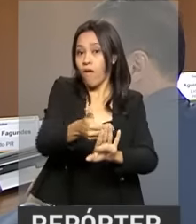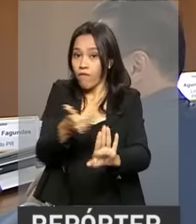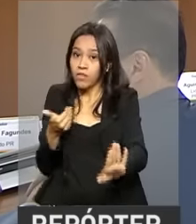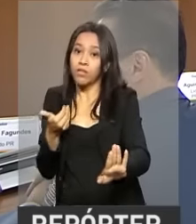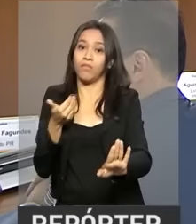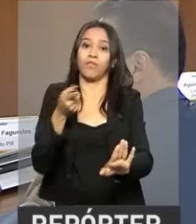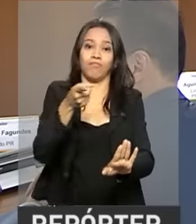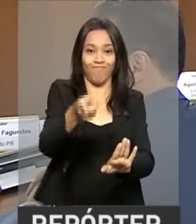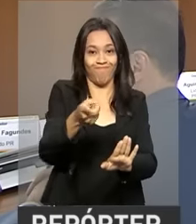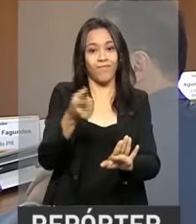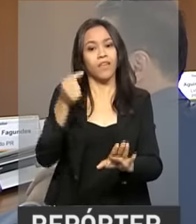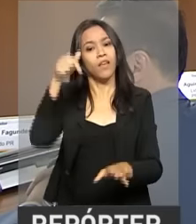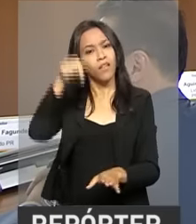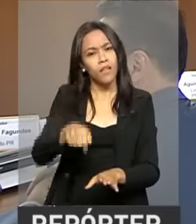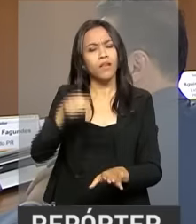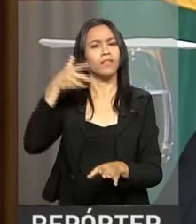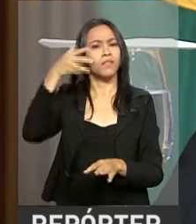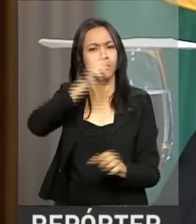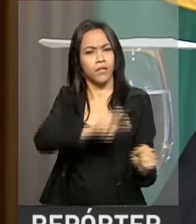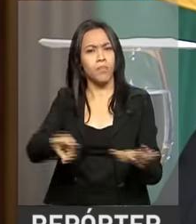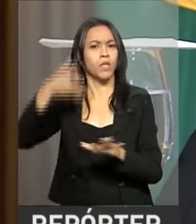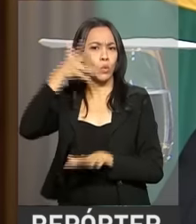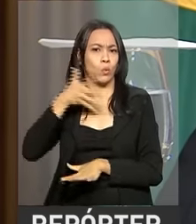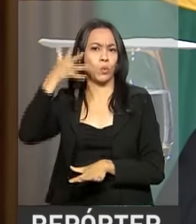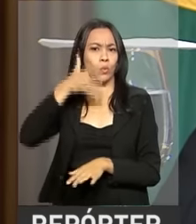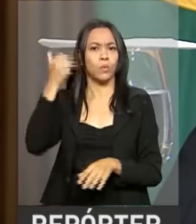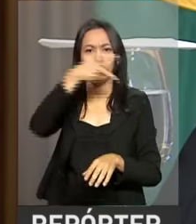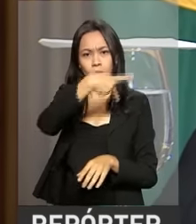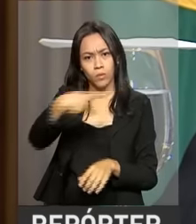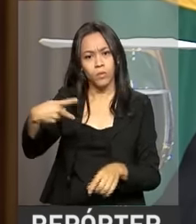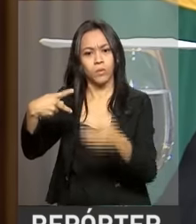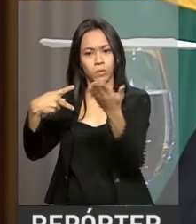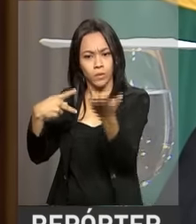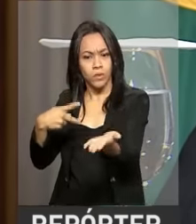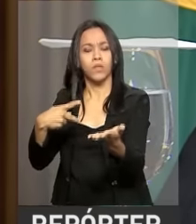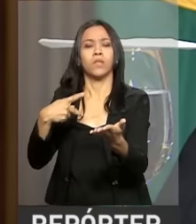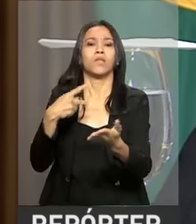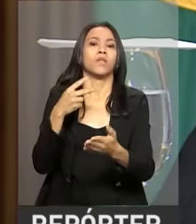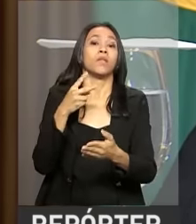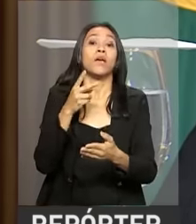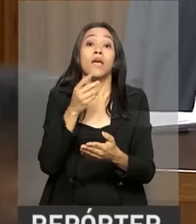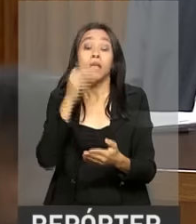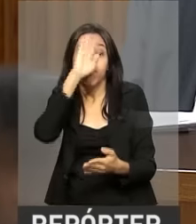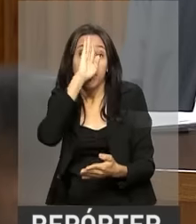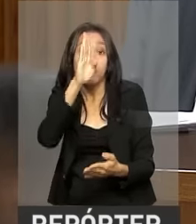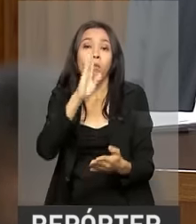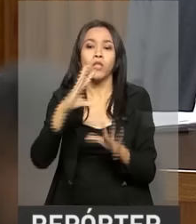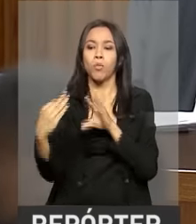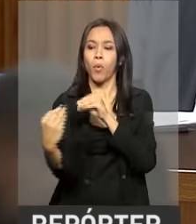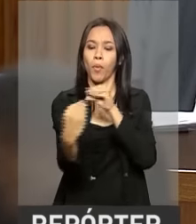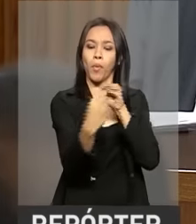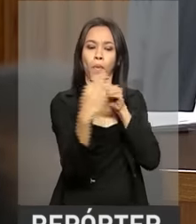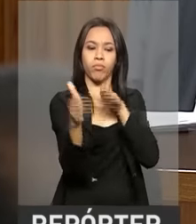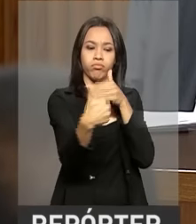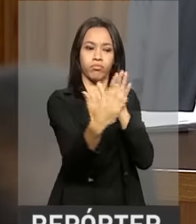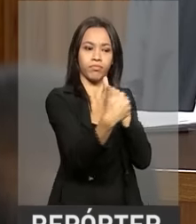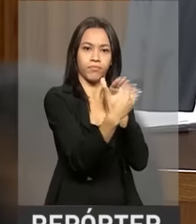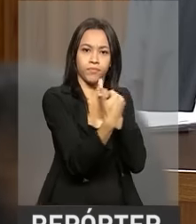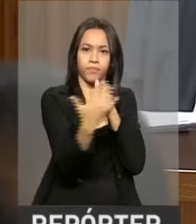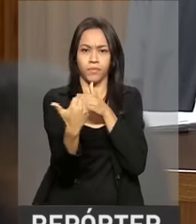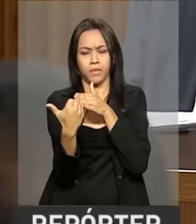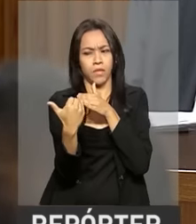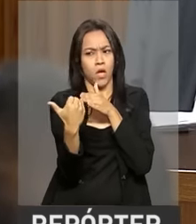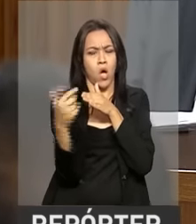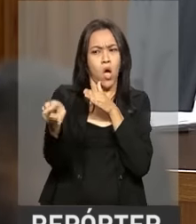discurso essa semana o presidente interino Michel Temer destacou que o governo prioriza o diálogo e que não vai se ftar a rever